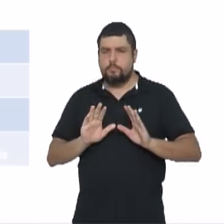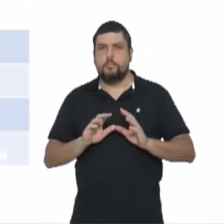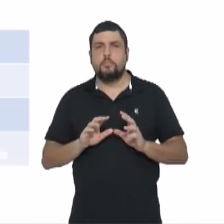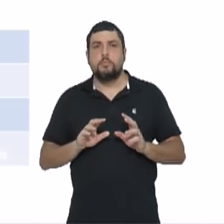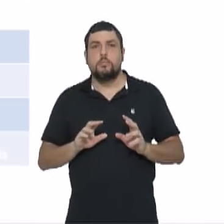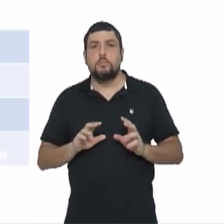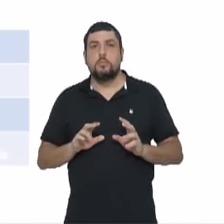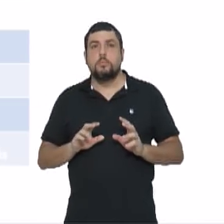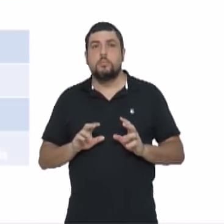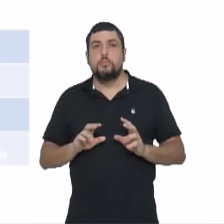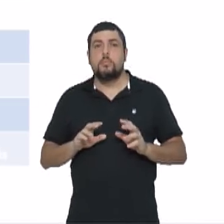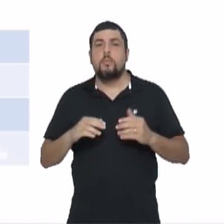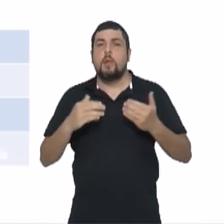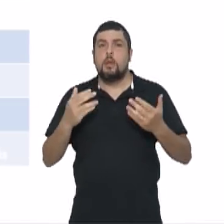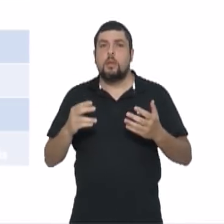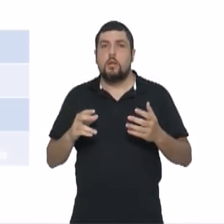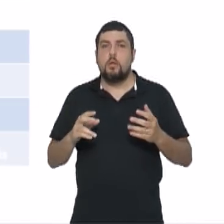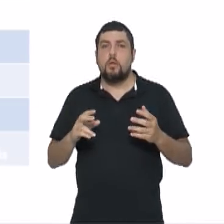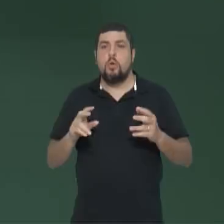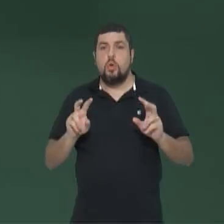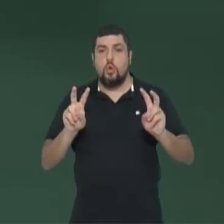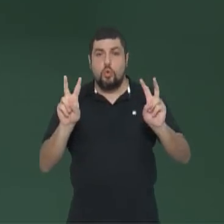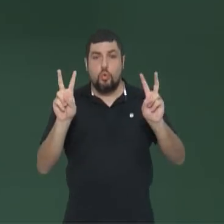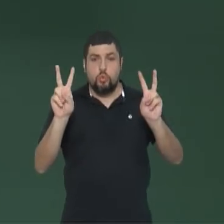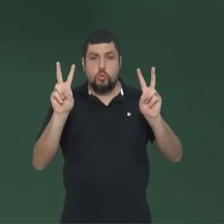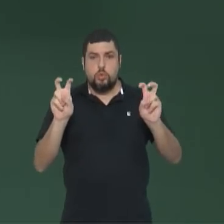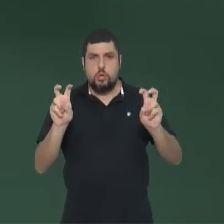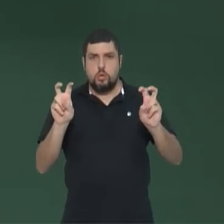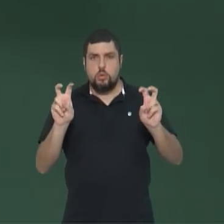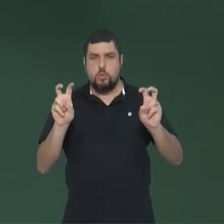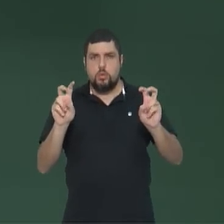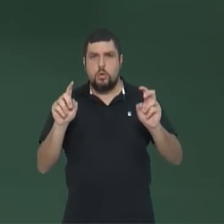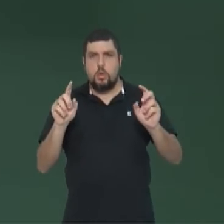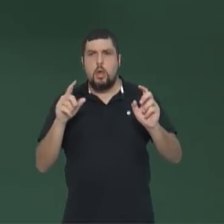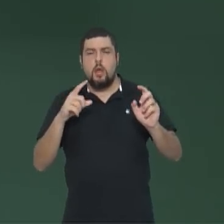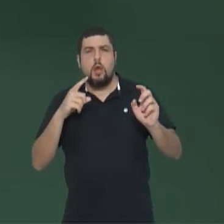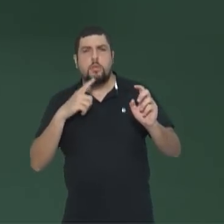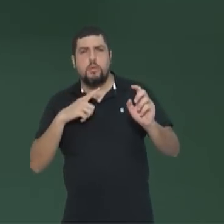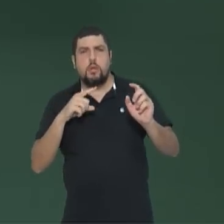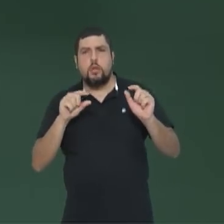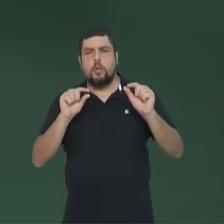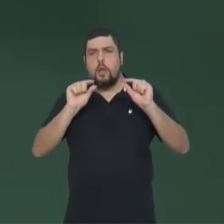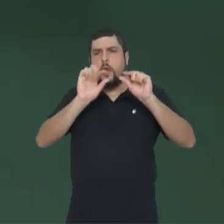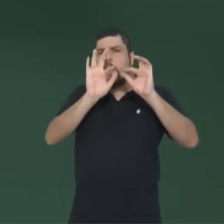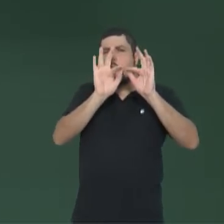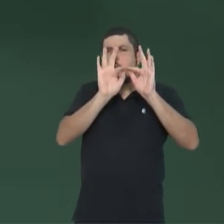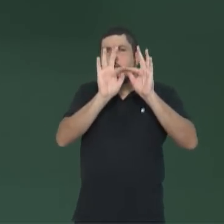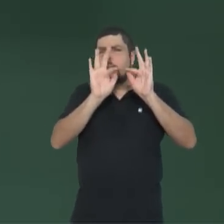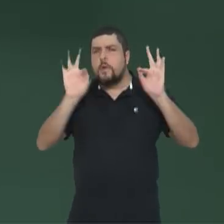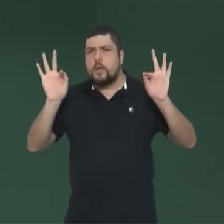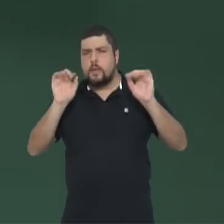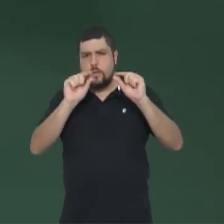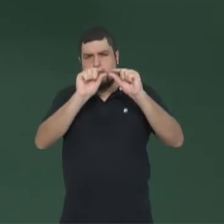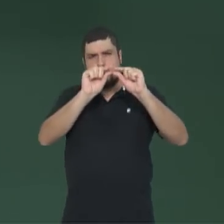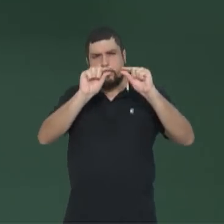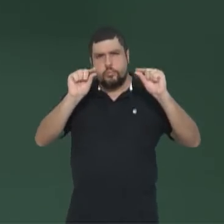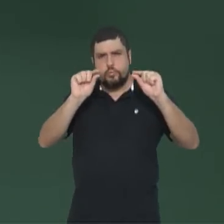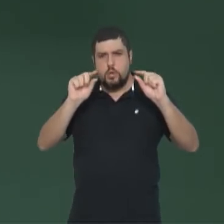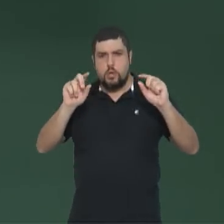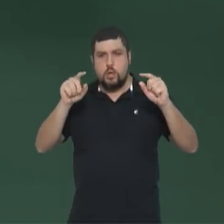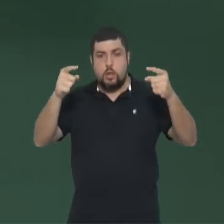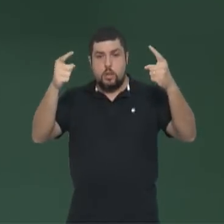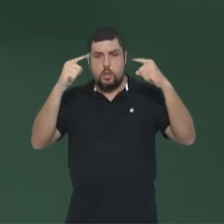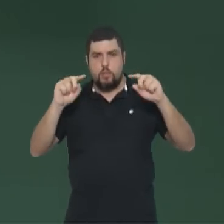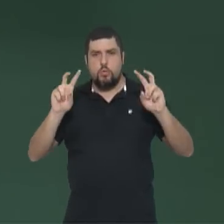antetítulo, ele é facultativo, então aquele mini textinho, né? Aquela frase que às vezes tem antes do título,